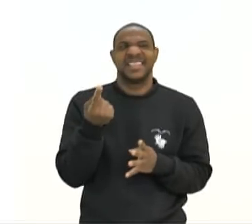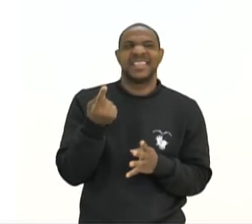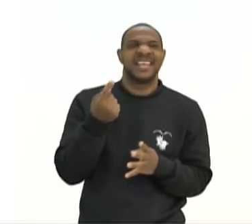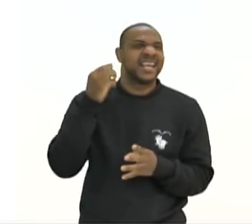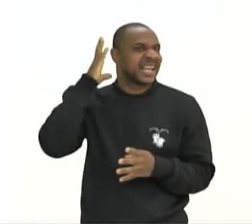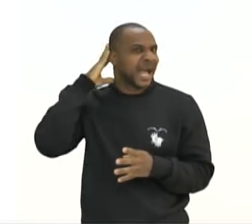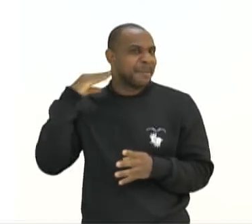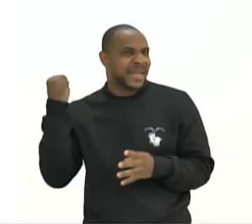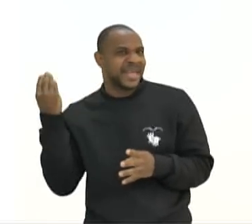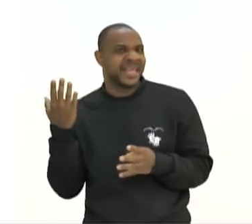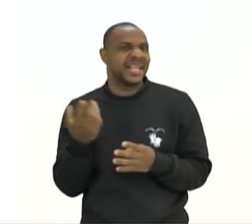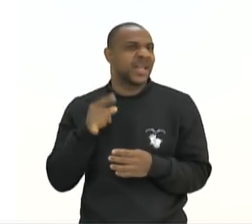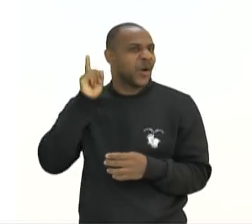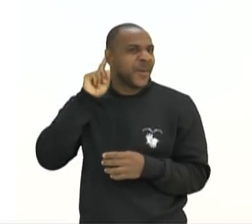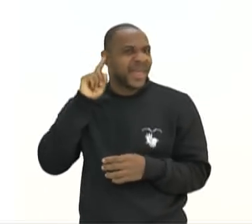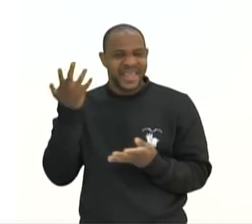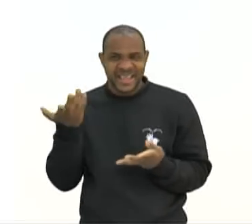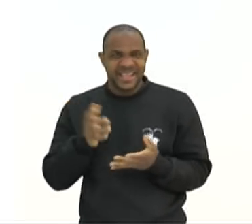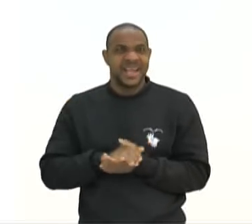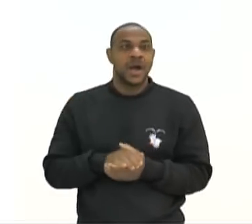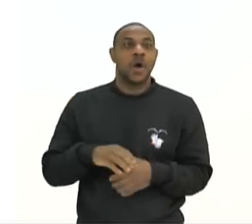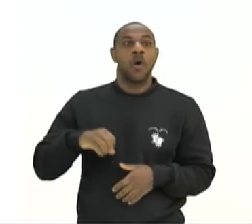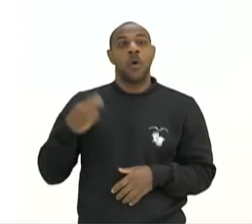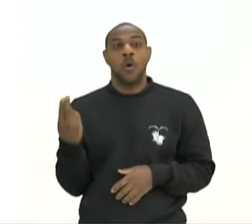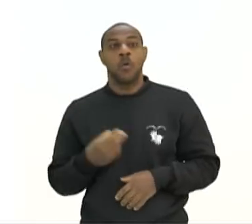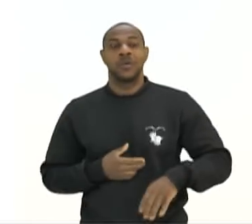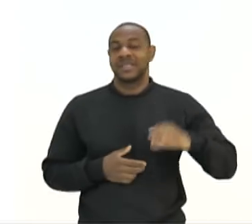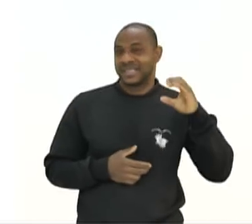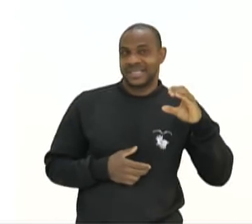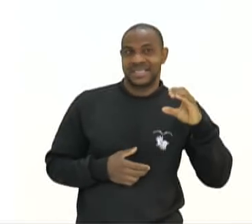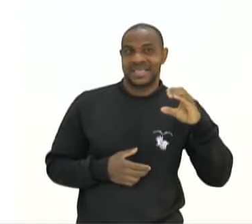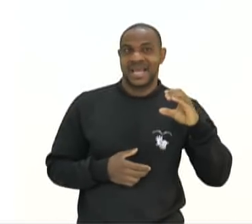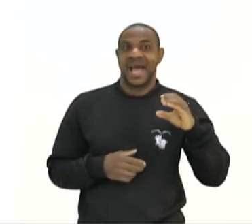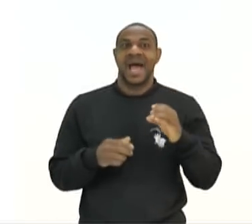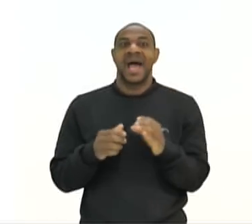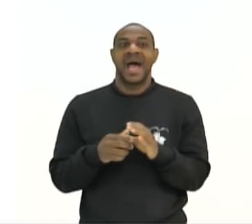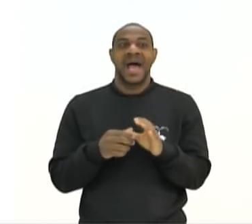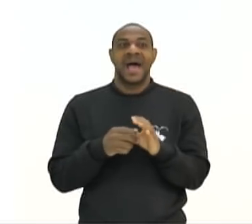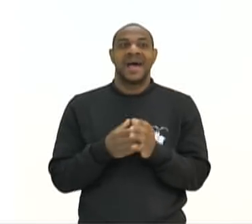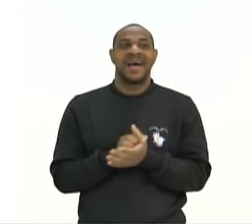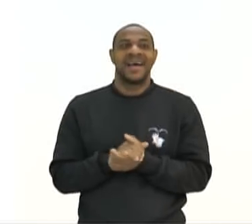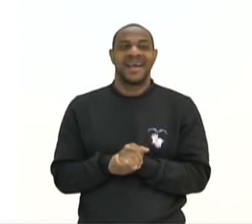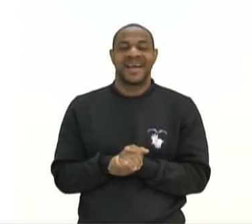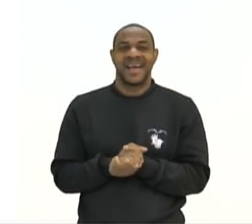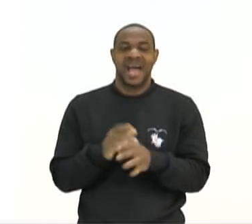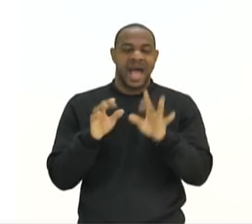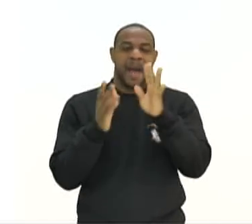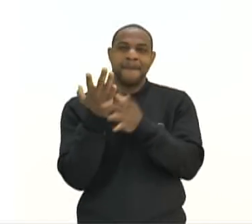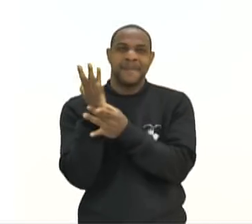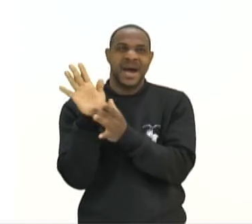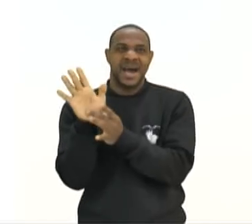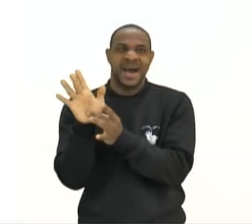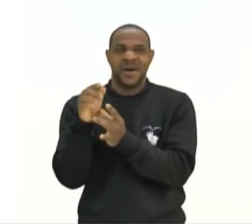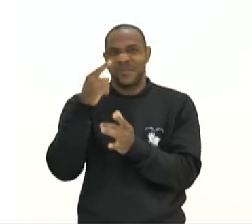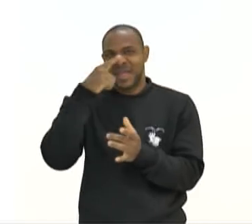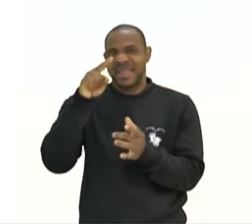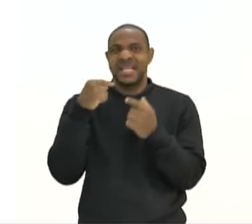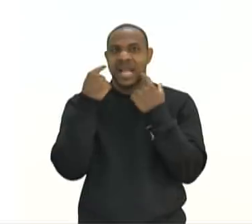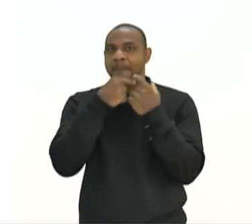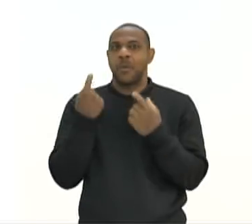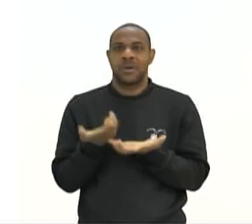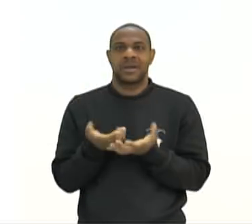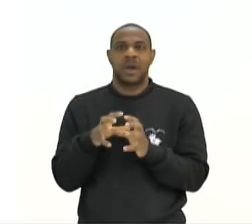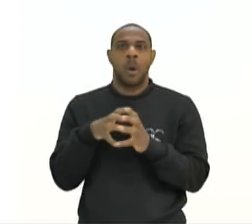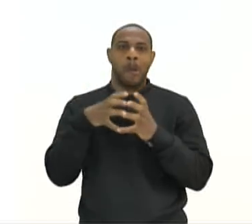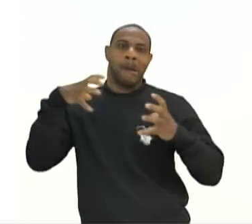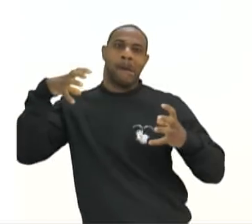o cabelo, a orelha. Ou será que é letter C, hand, nose, mouth, a mão, o nariz, a boca? O